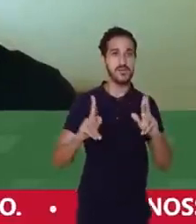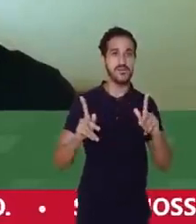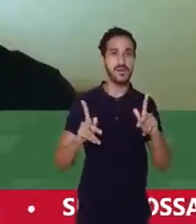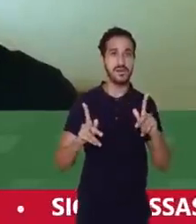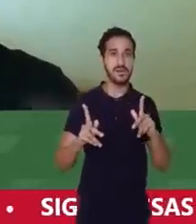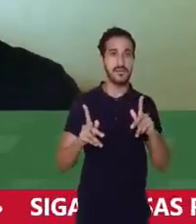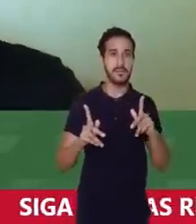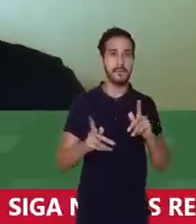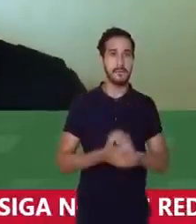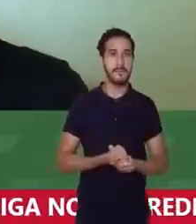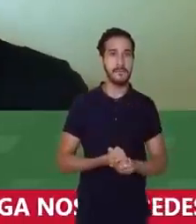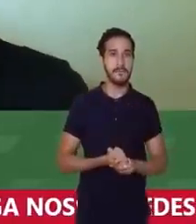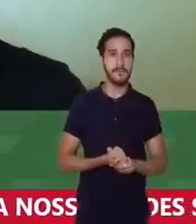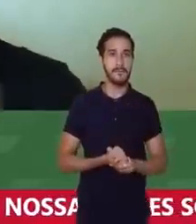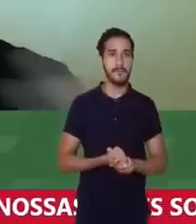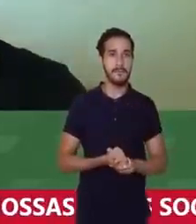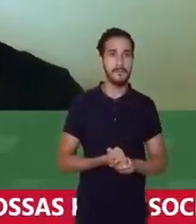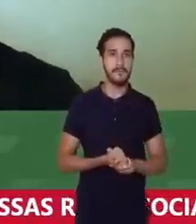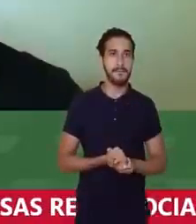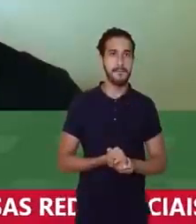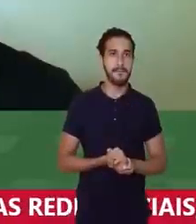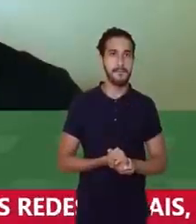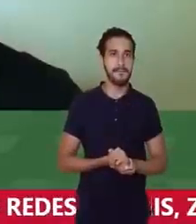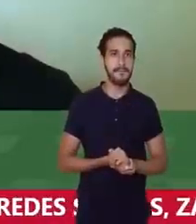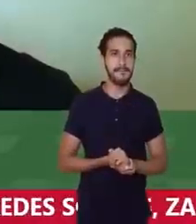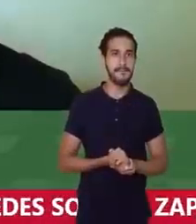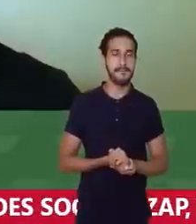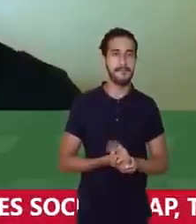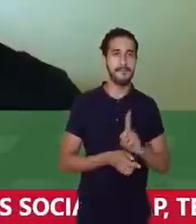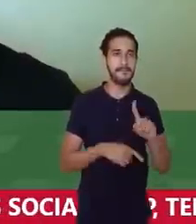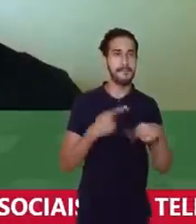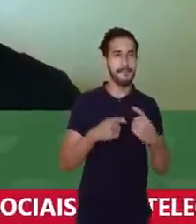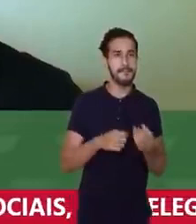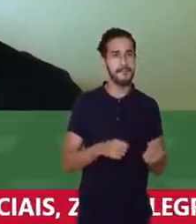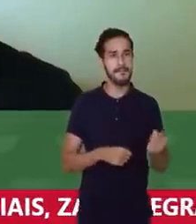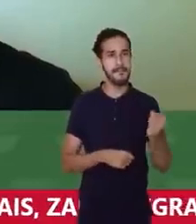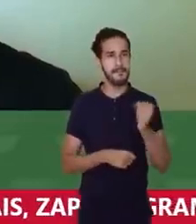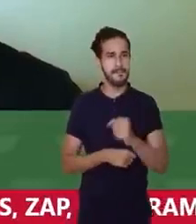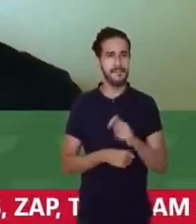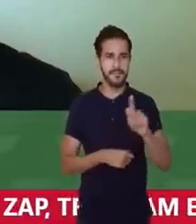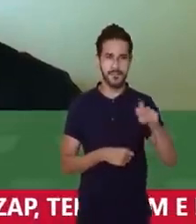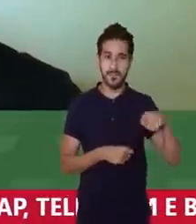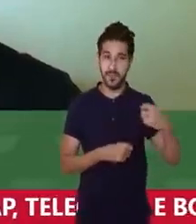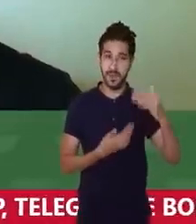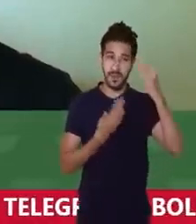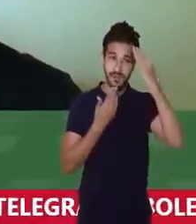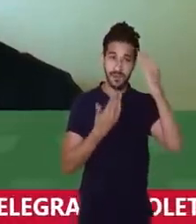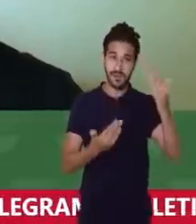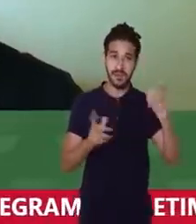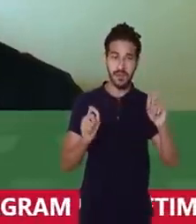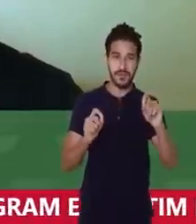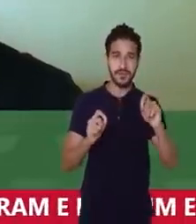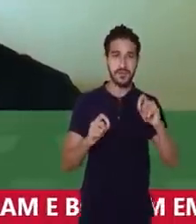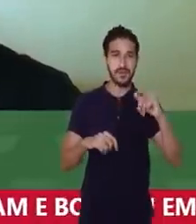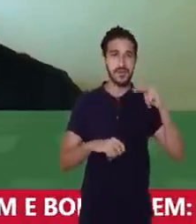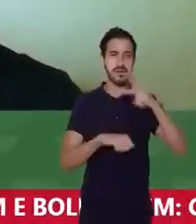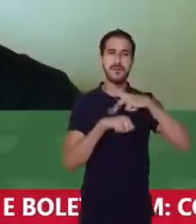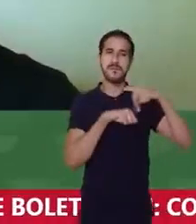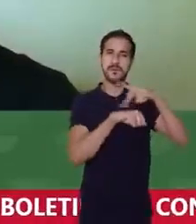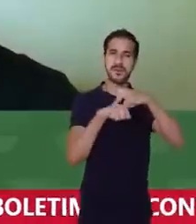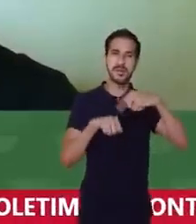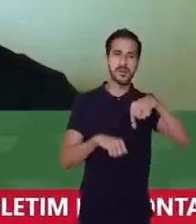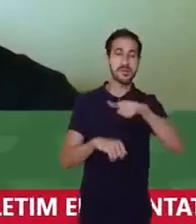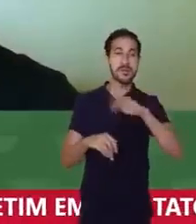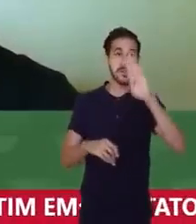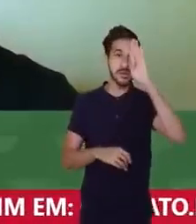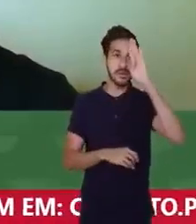diferencial. E aí, eu acho que quem agradece são os países que são